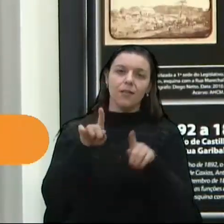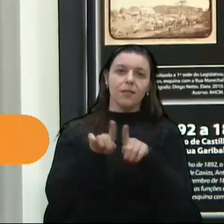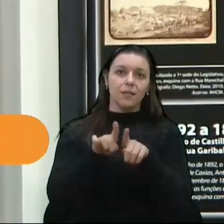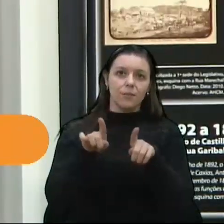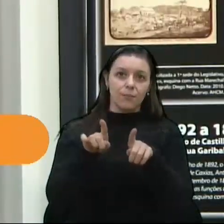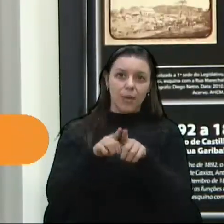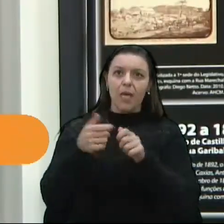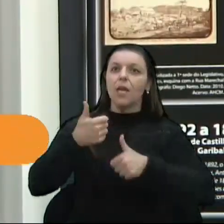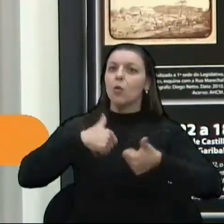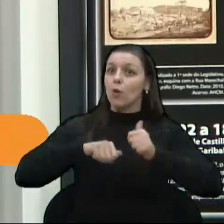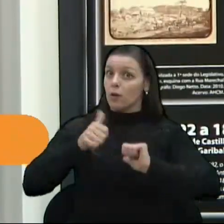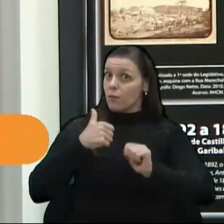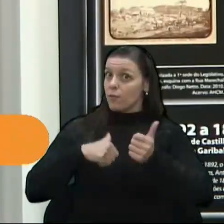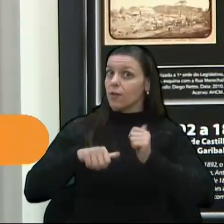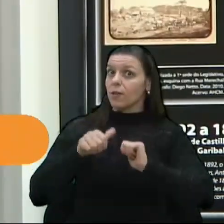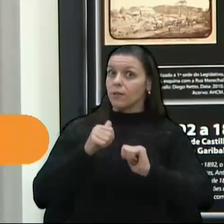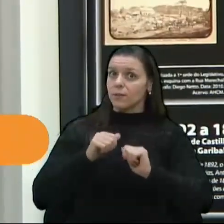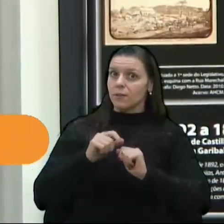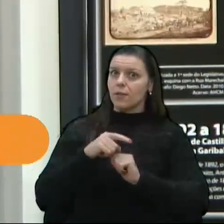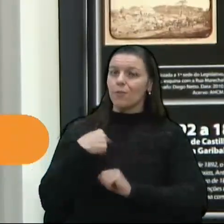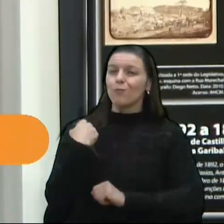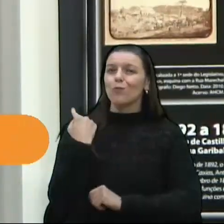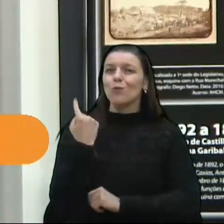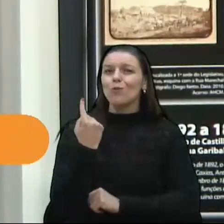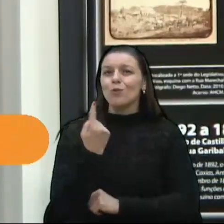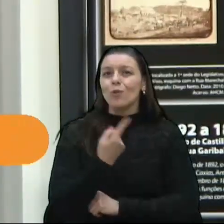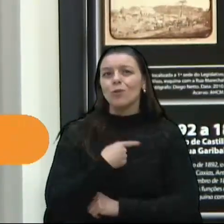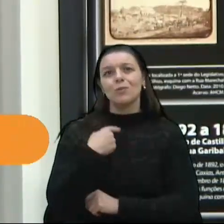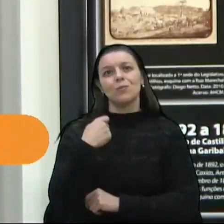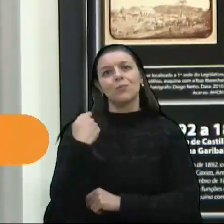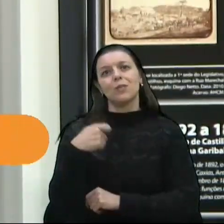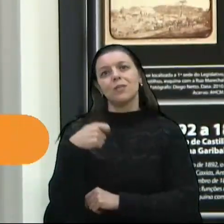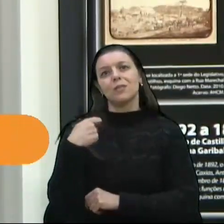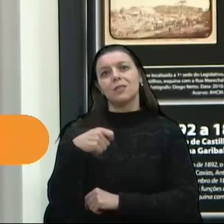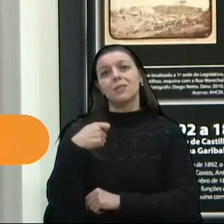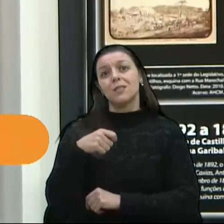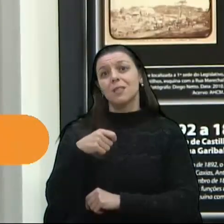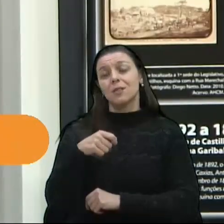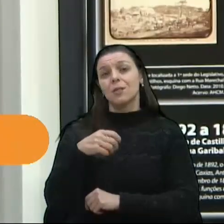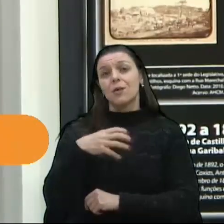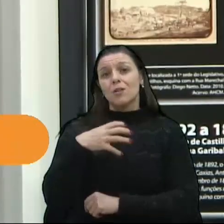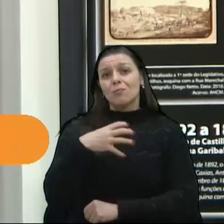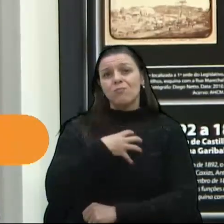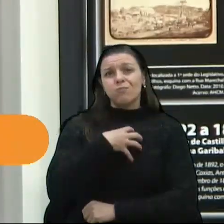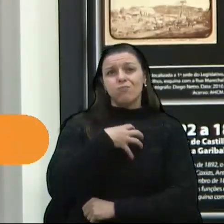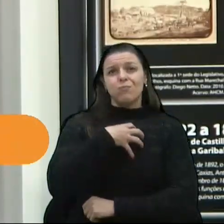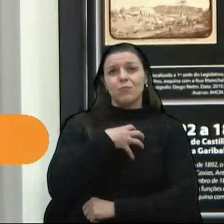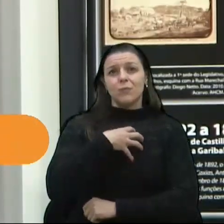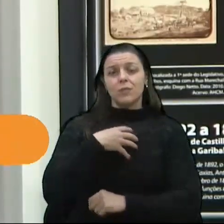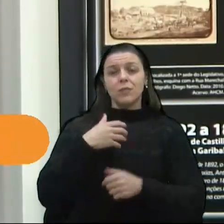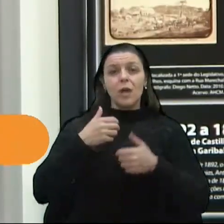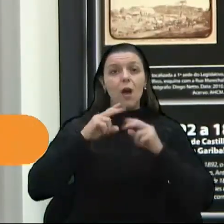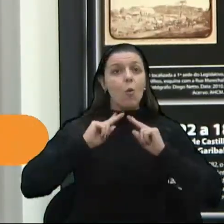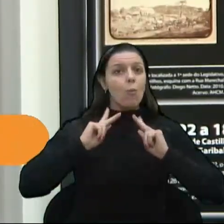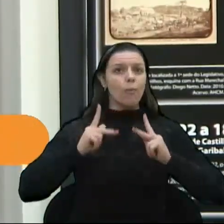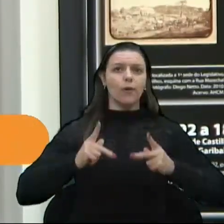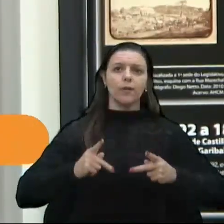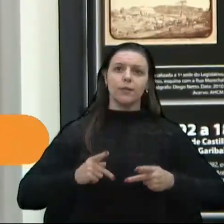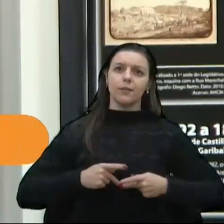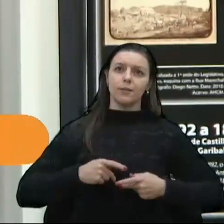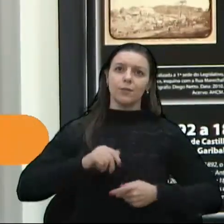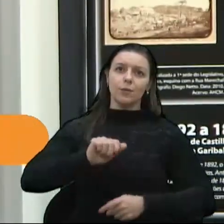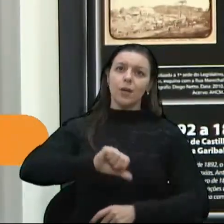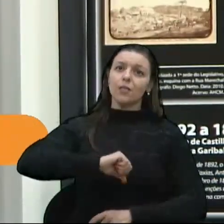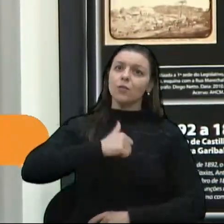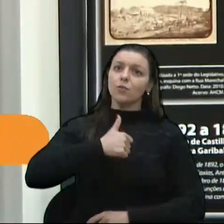qualificação é necessária, a gente tem que realmente ser humanos, adotar atitudes que acolhem,